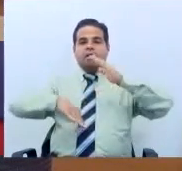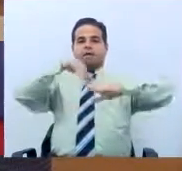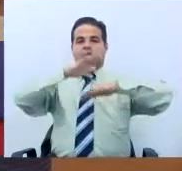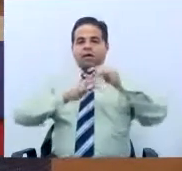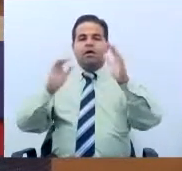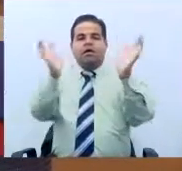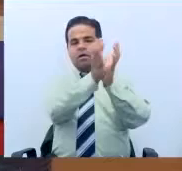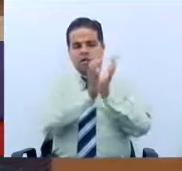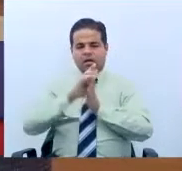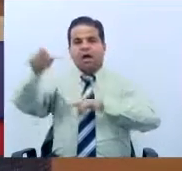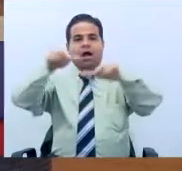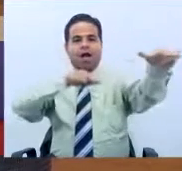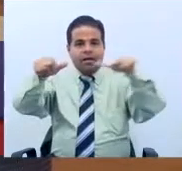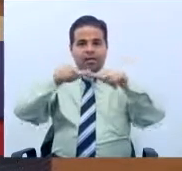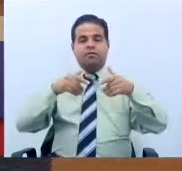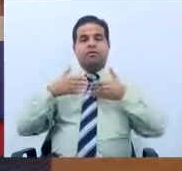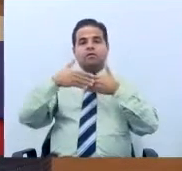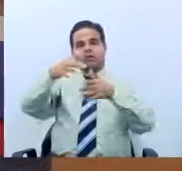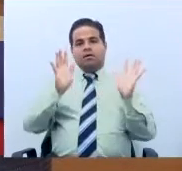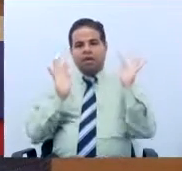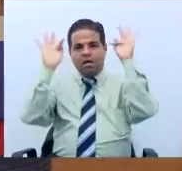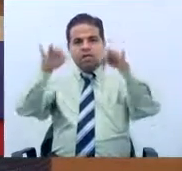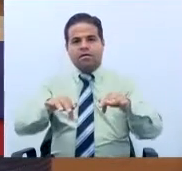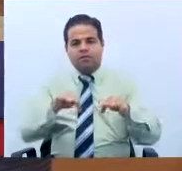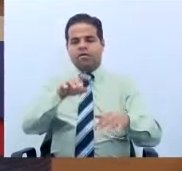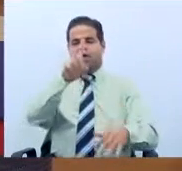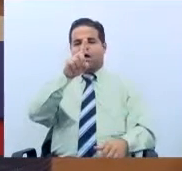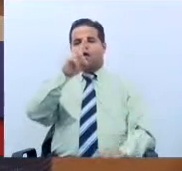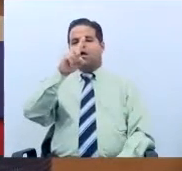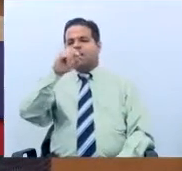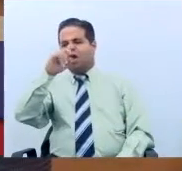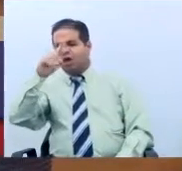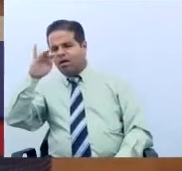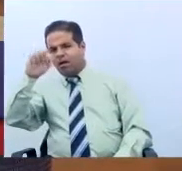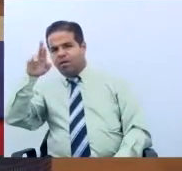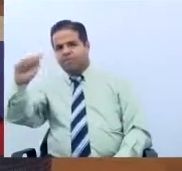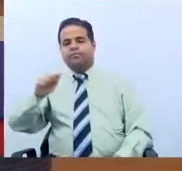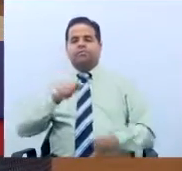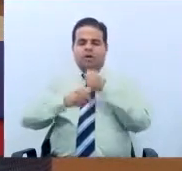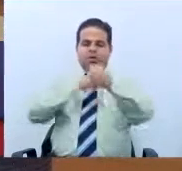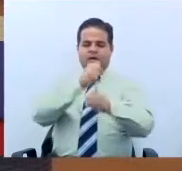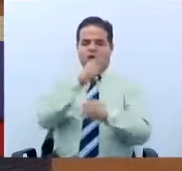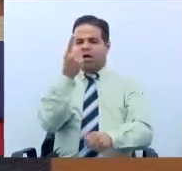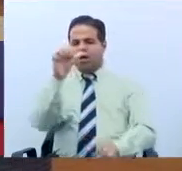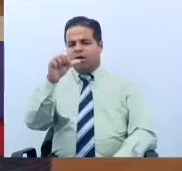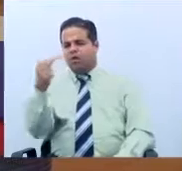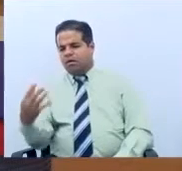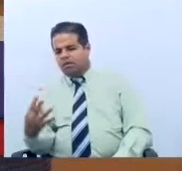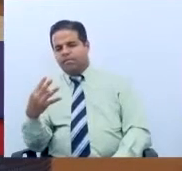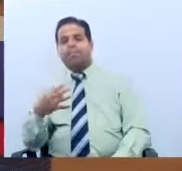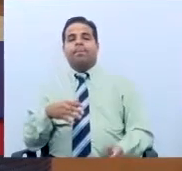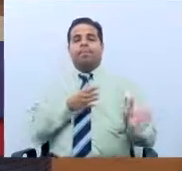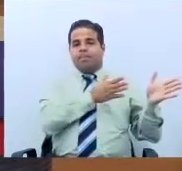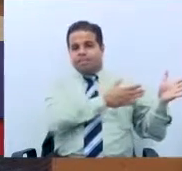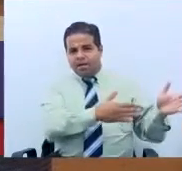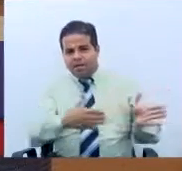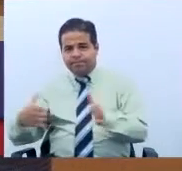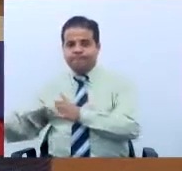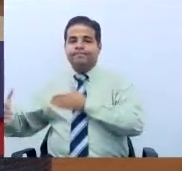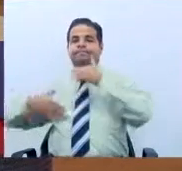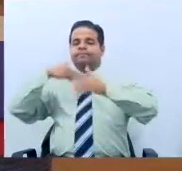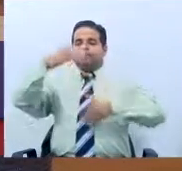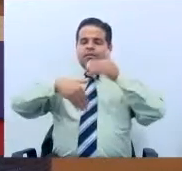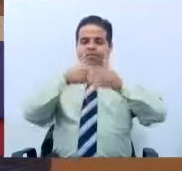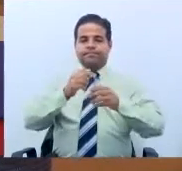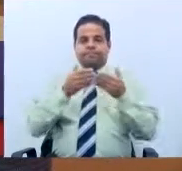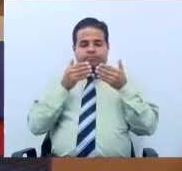trabalhadora, e aí findou-se com a ditadura militar em 64. Passamos o período da ditadura militar,